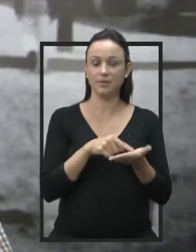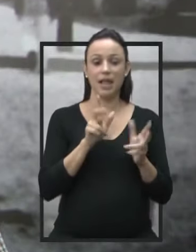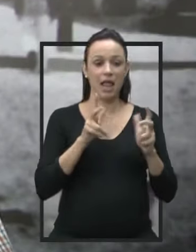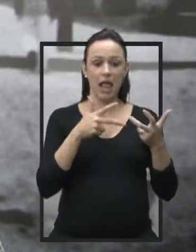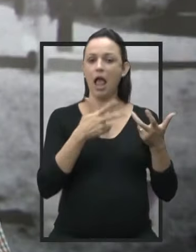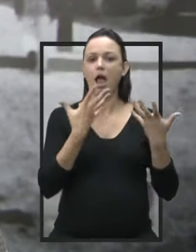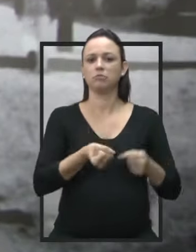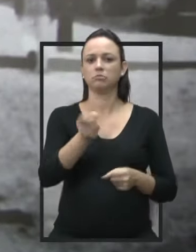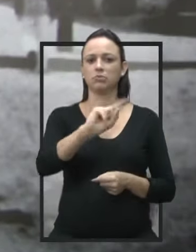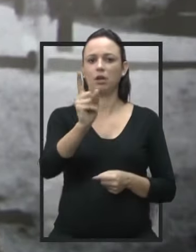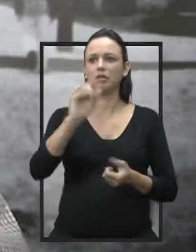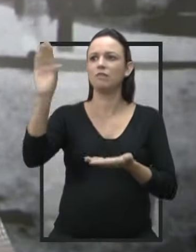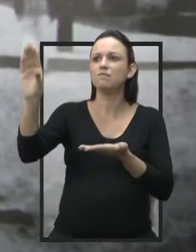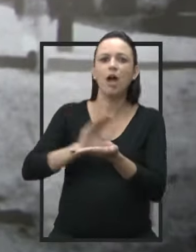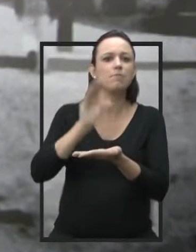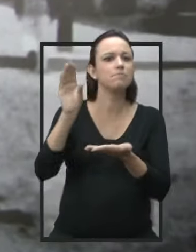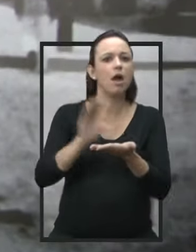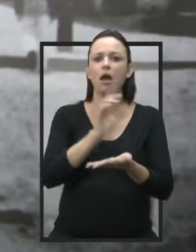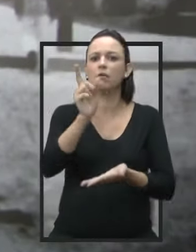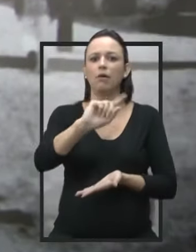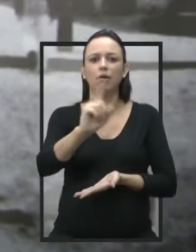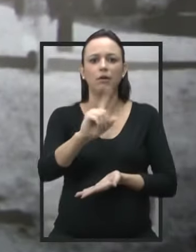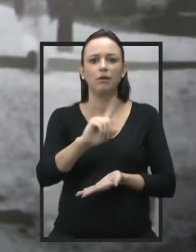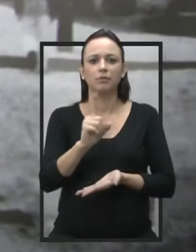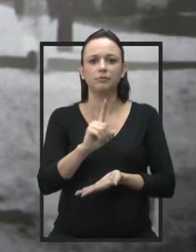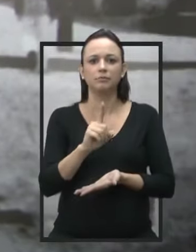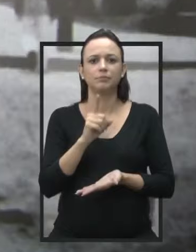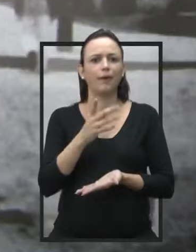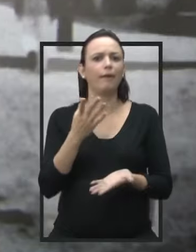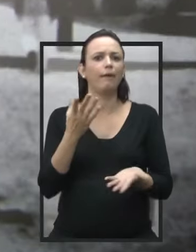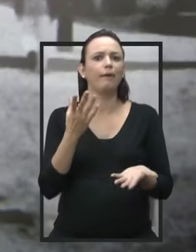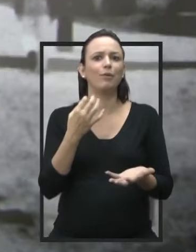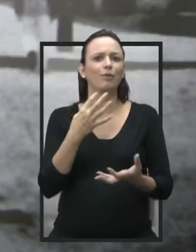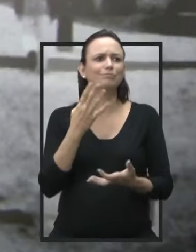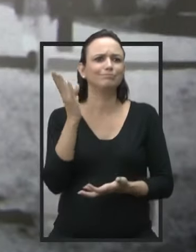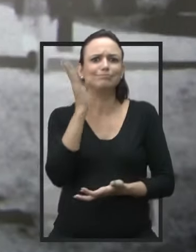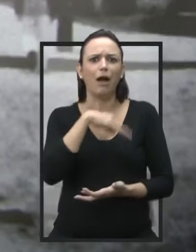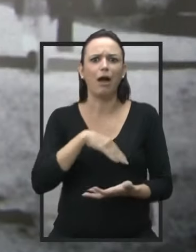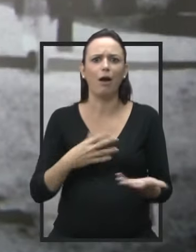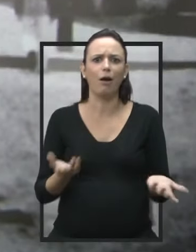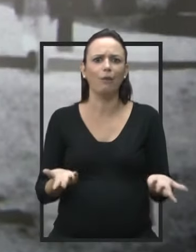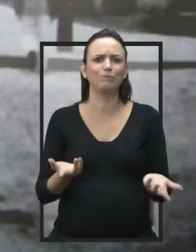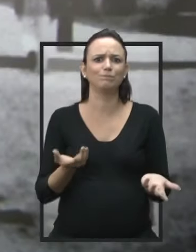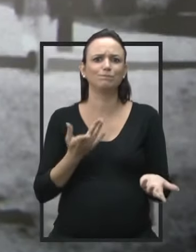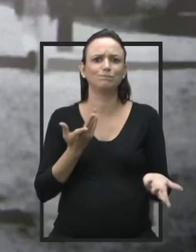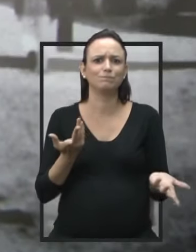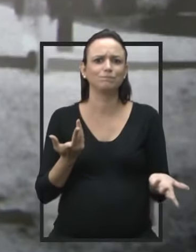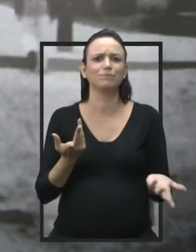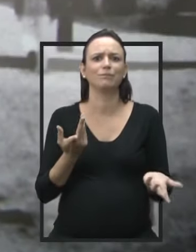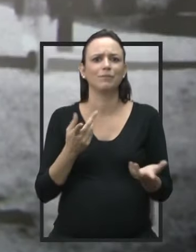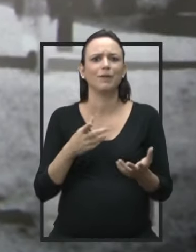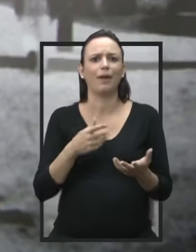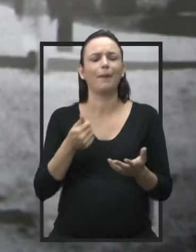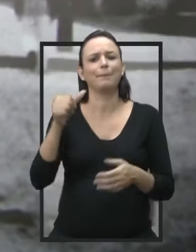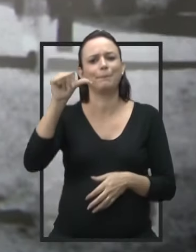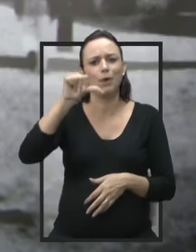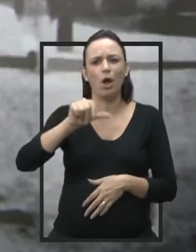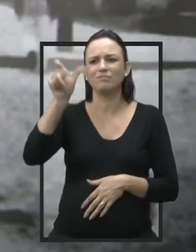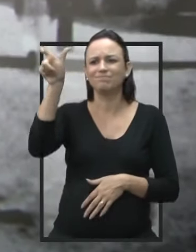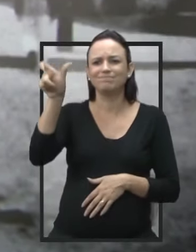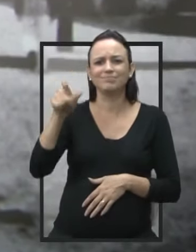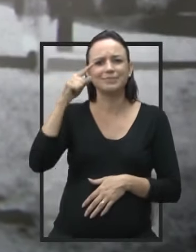Câmara acaba rejeitando a vinda de uma verba para o município. Isso pegou muito mal, né? E isso ajudou a desgastar mais a